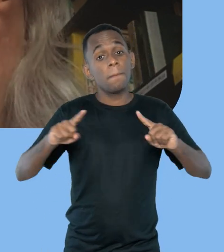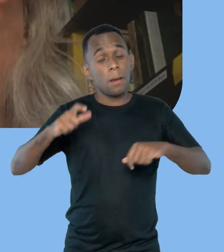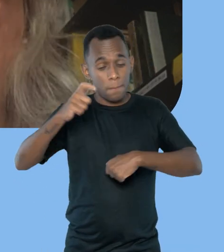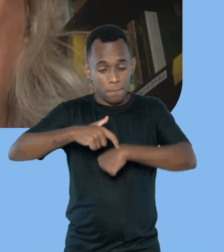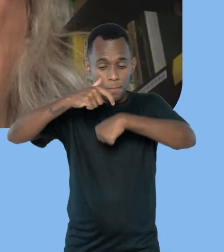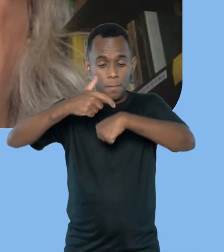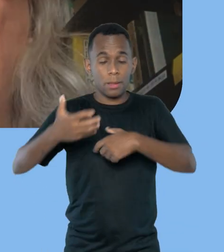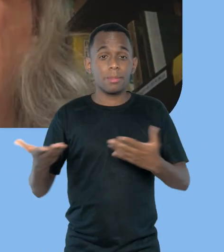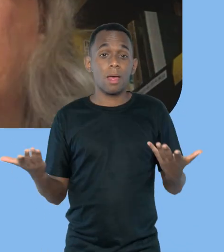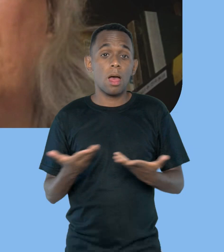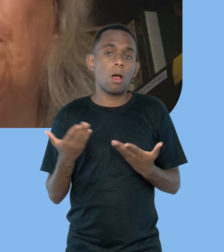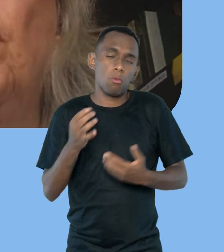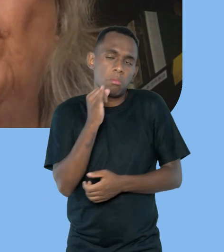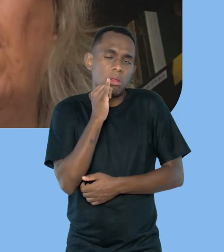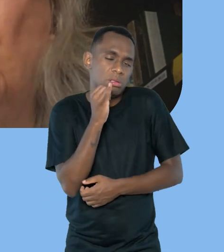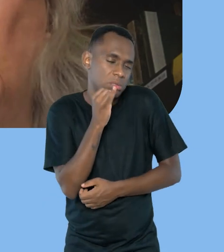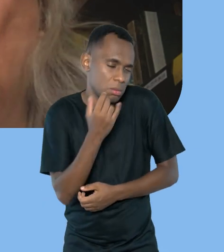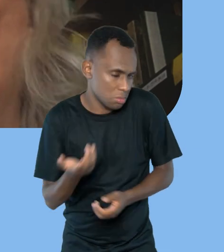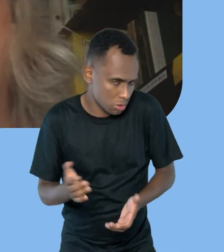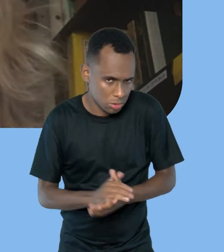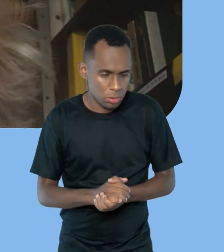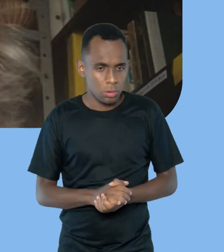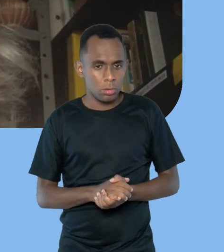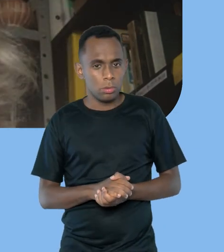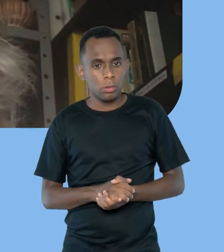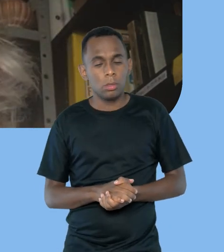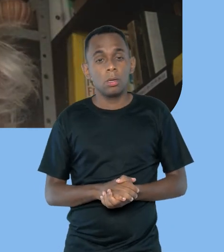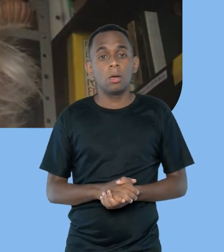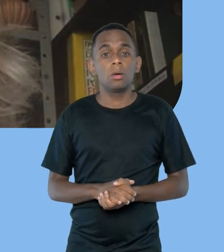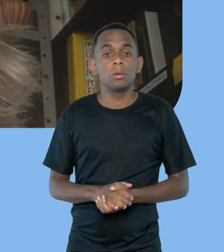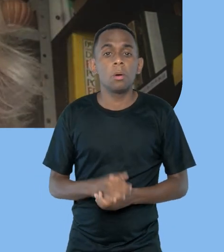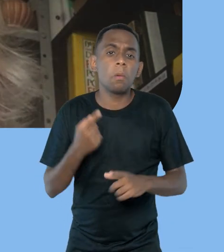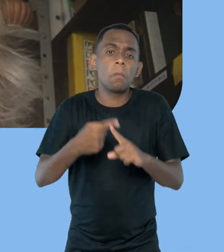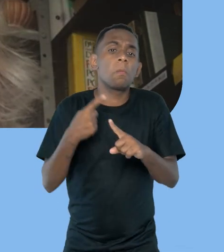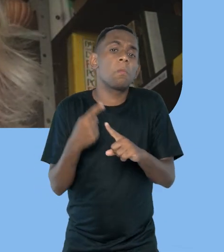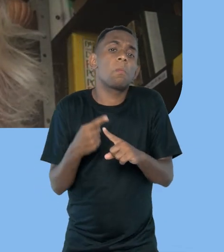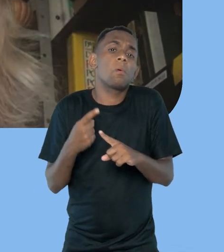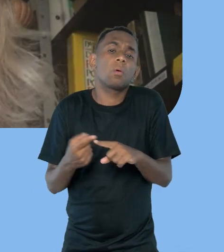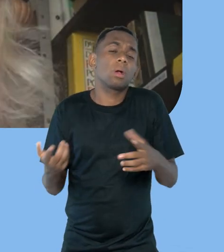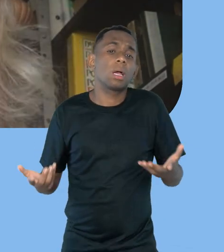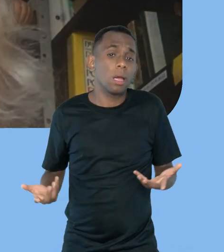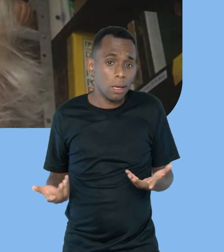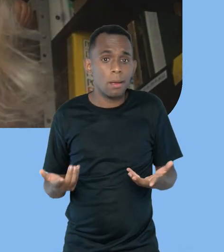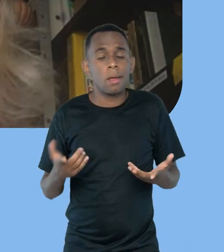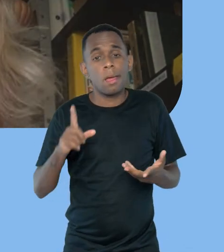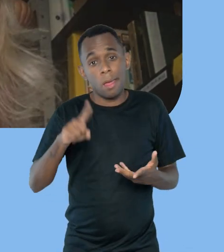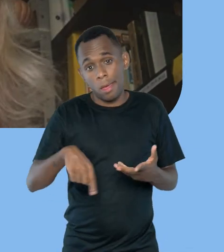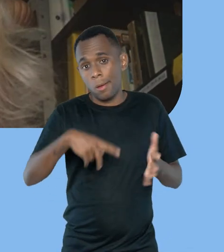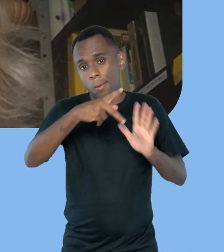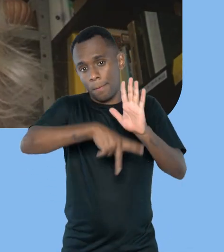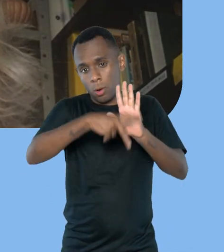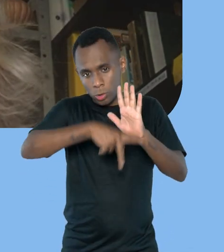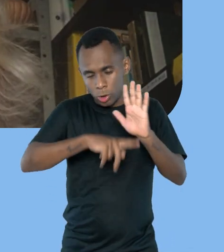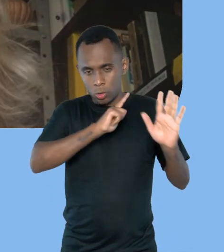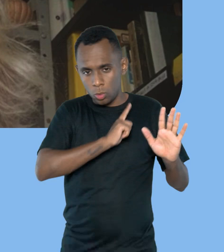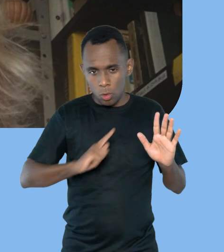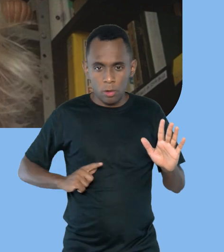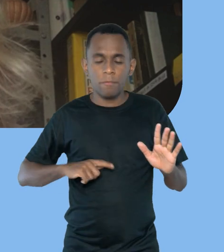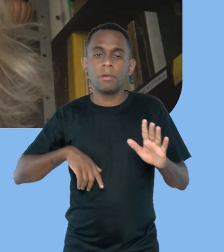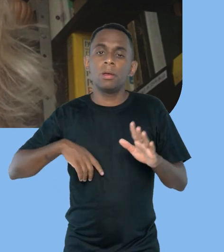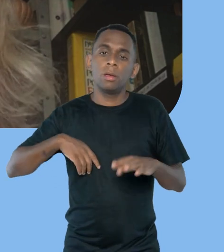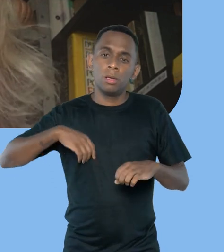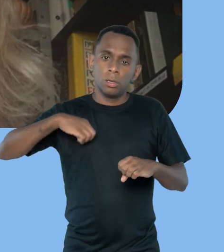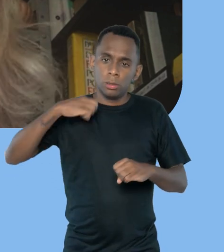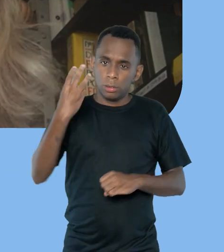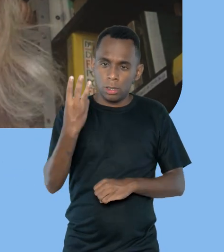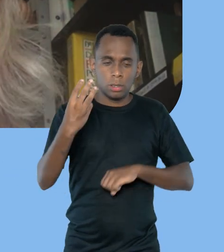momento... por exemplo, porque o programa ele se renova a cada